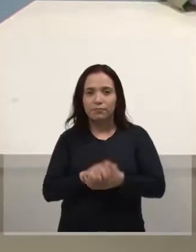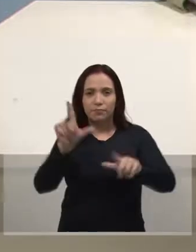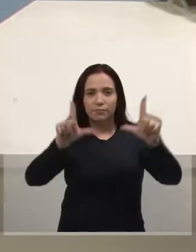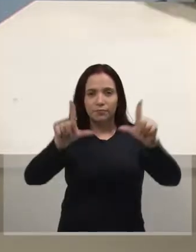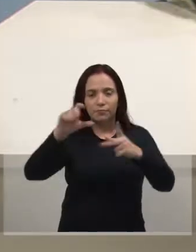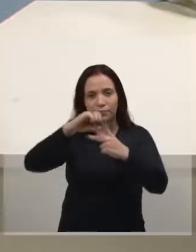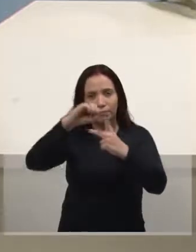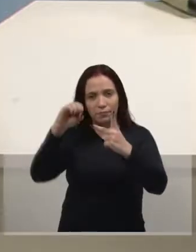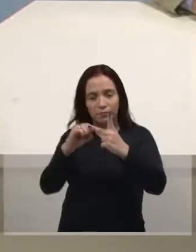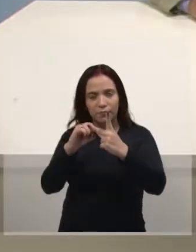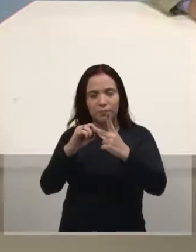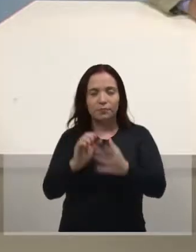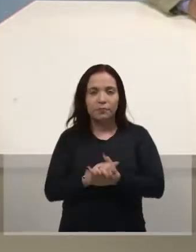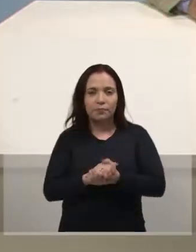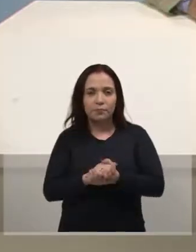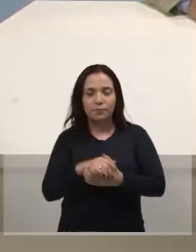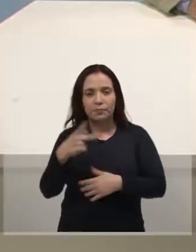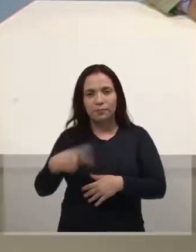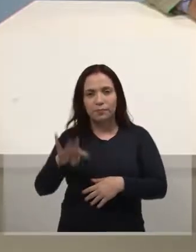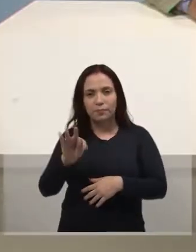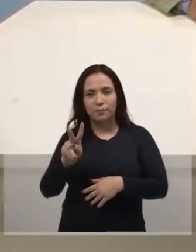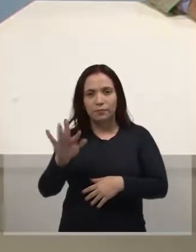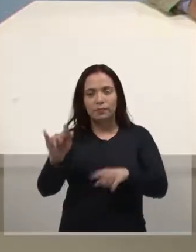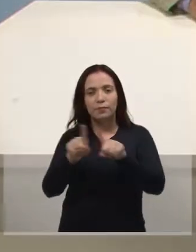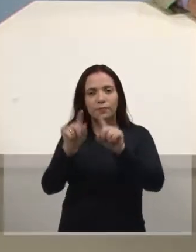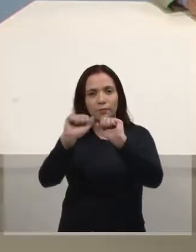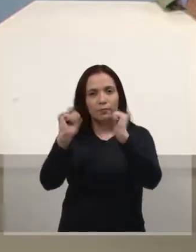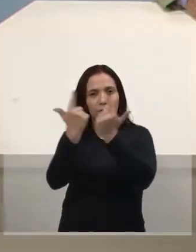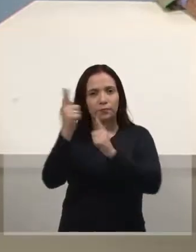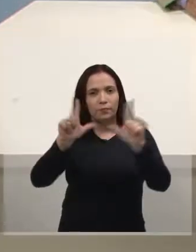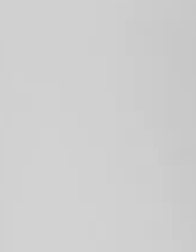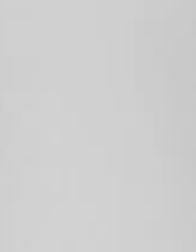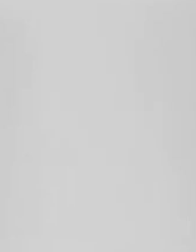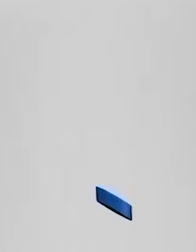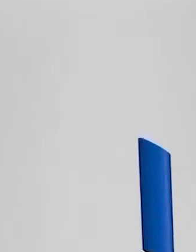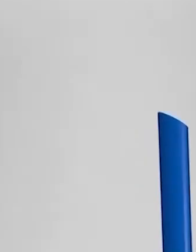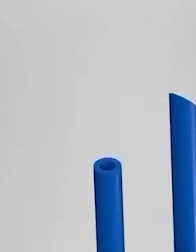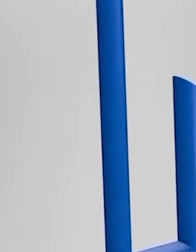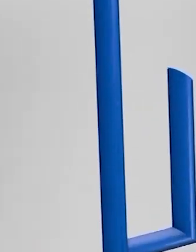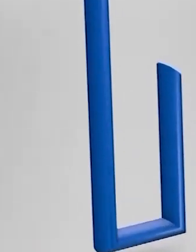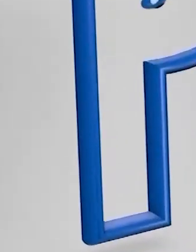Pela Ordem, aqui pela sua TV Fortaleza e pela TV Assembleia.